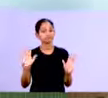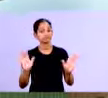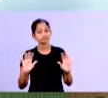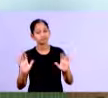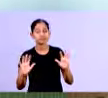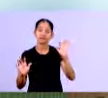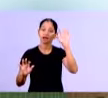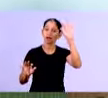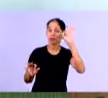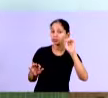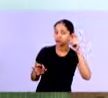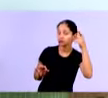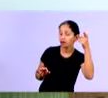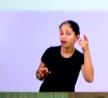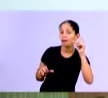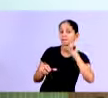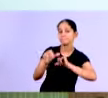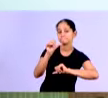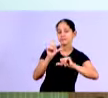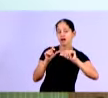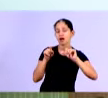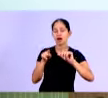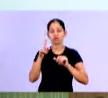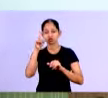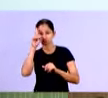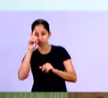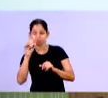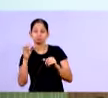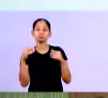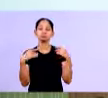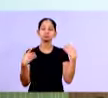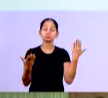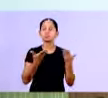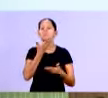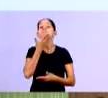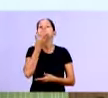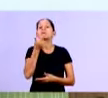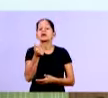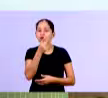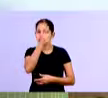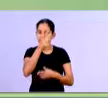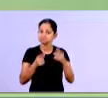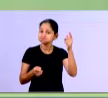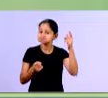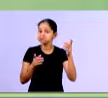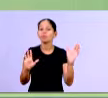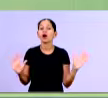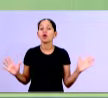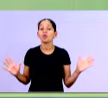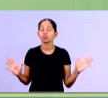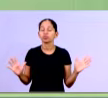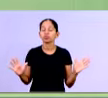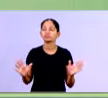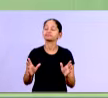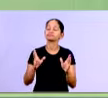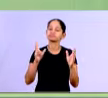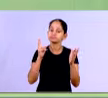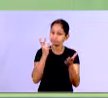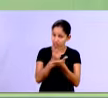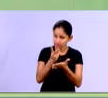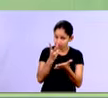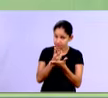dia, ou os 90 dias para meses. Qual que é melhor? Então, a mesma